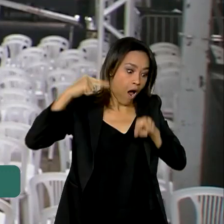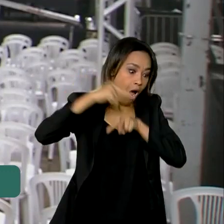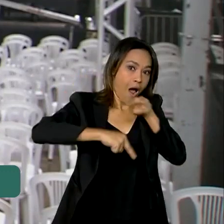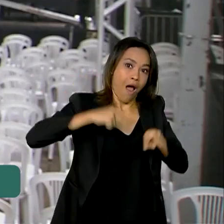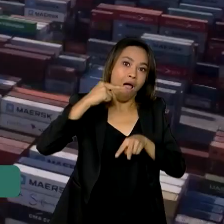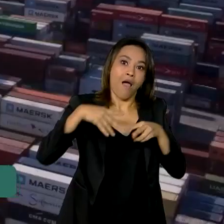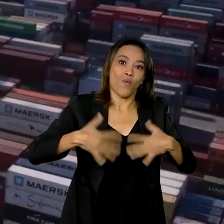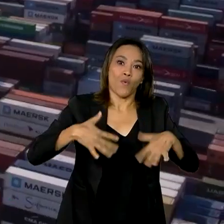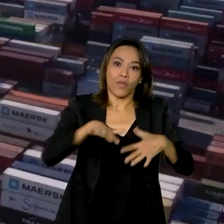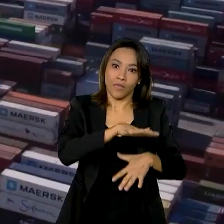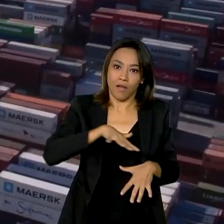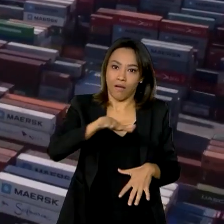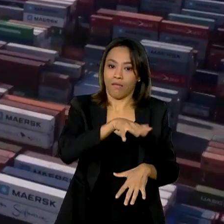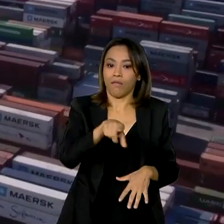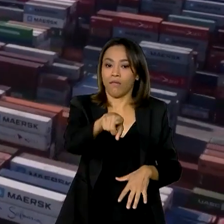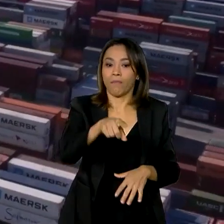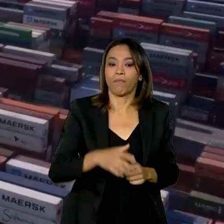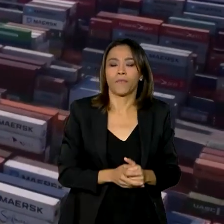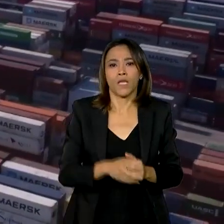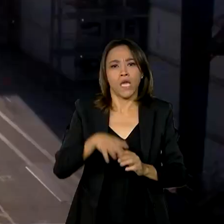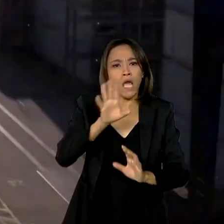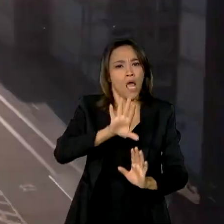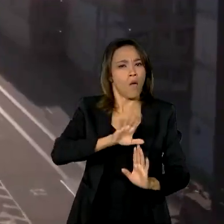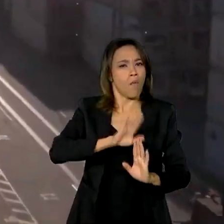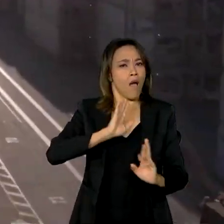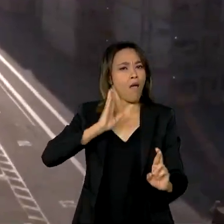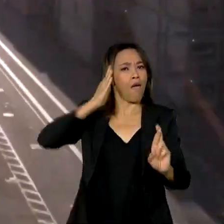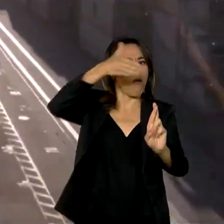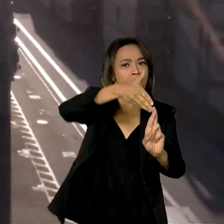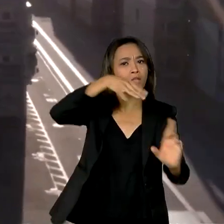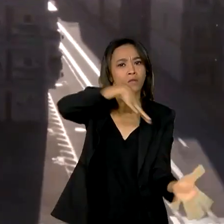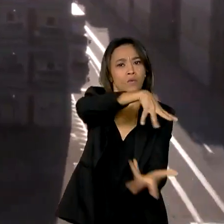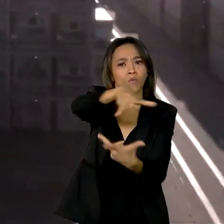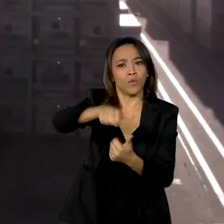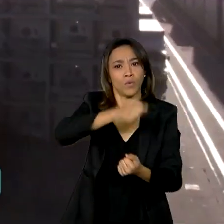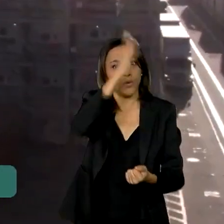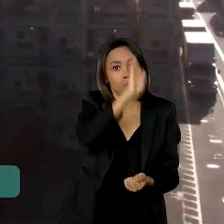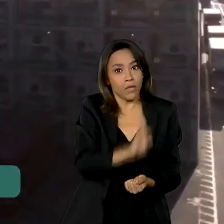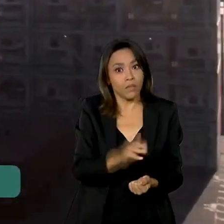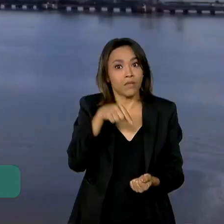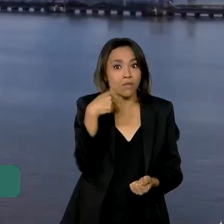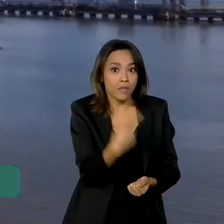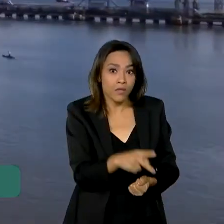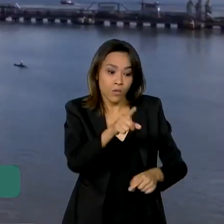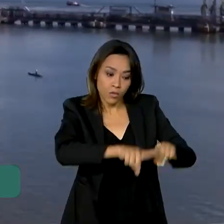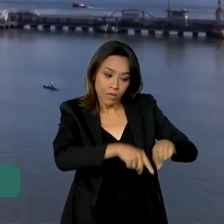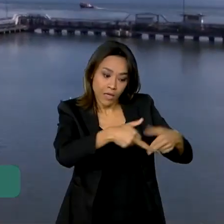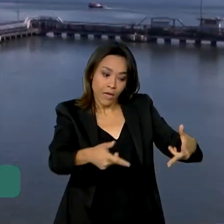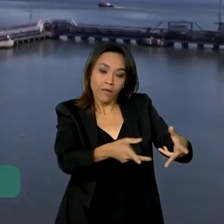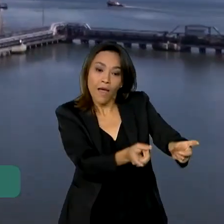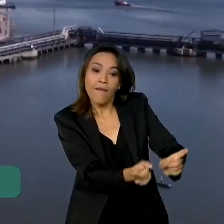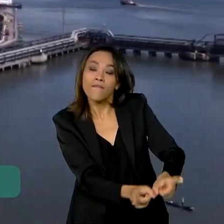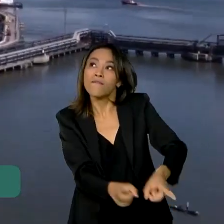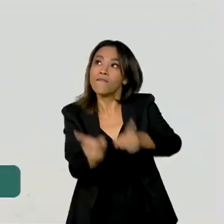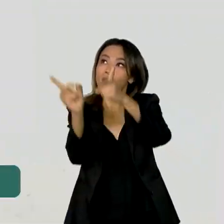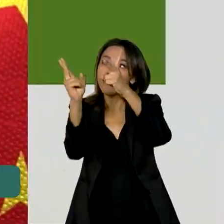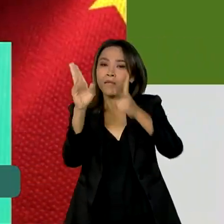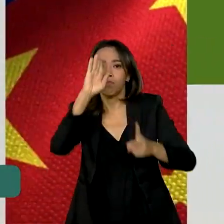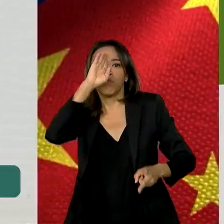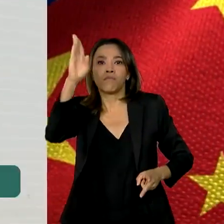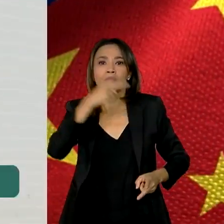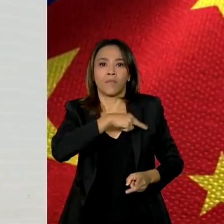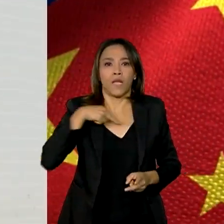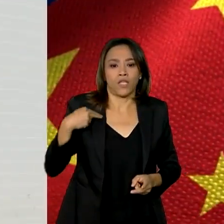reportagem. Líder global na exportação de carne bovina, o produto brasileiro é enviado principalmente para a